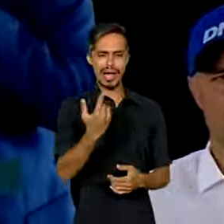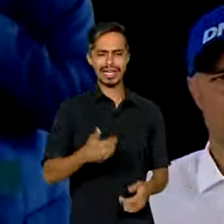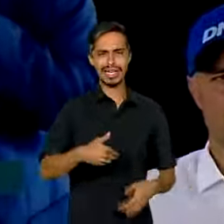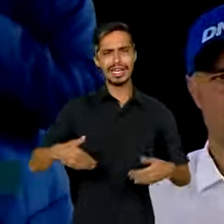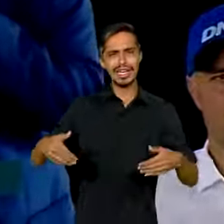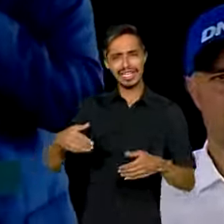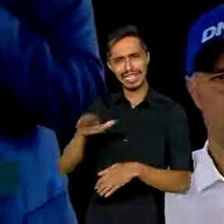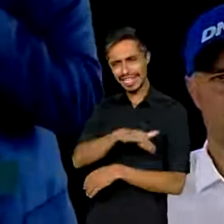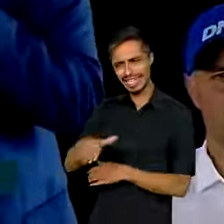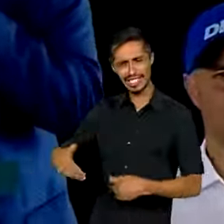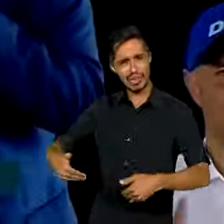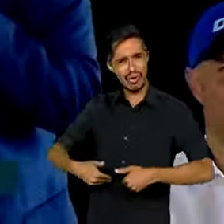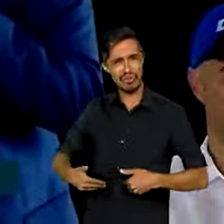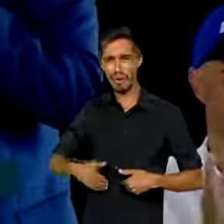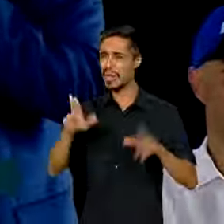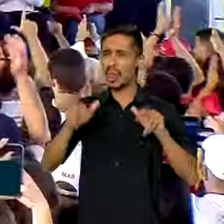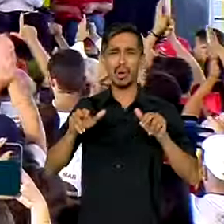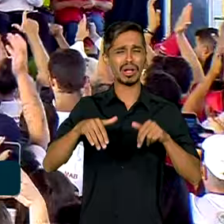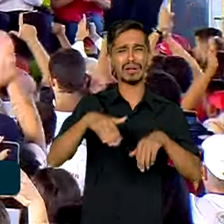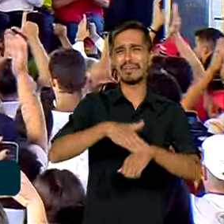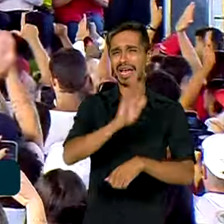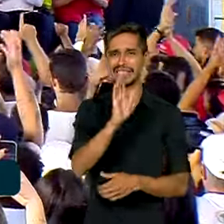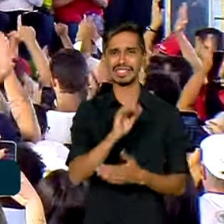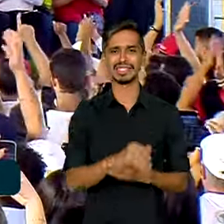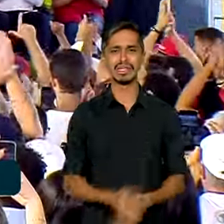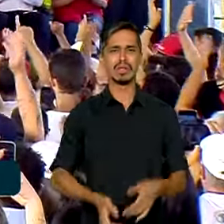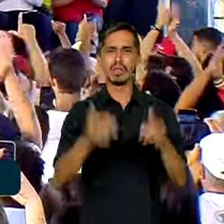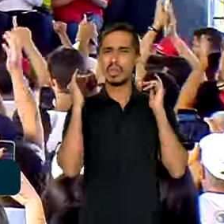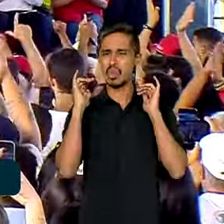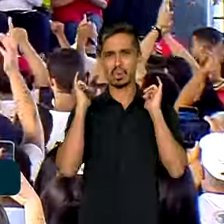dormir com fome por falta de um copo de leite.